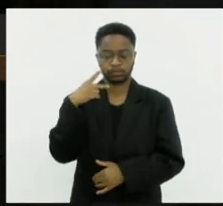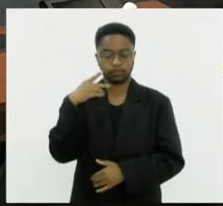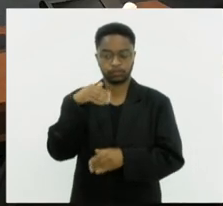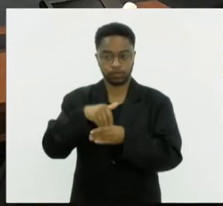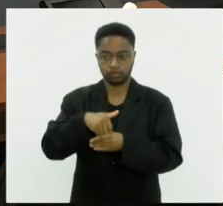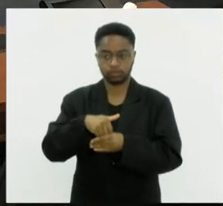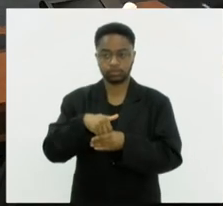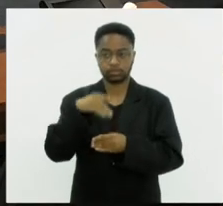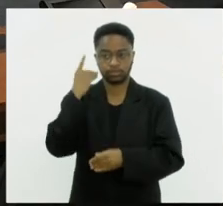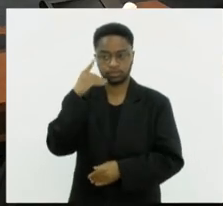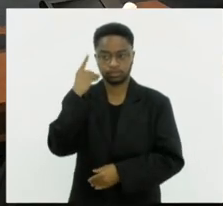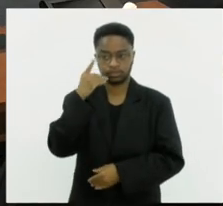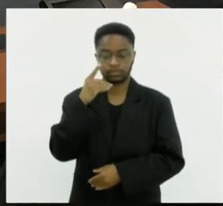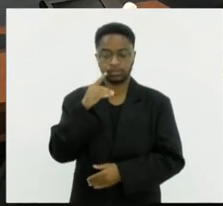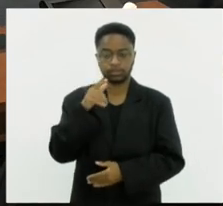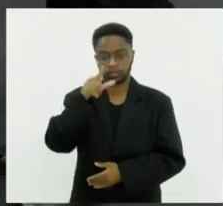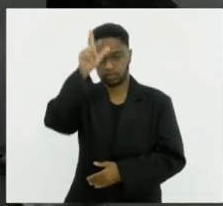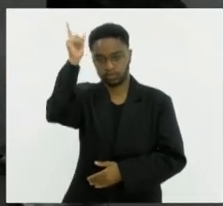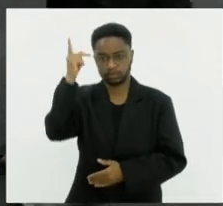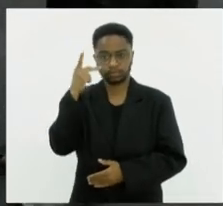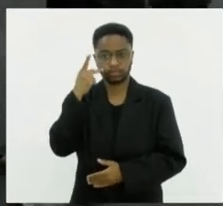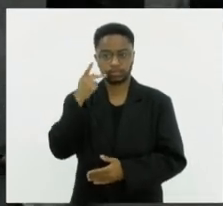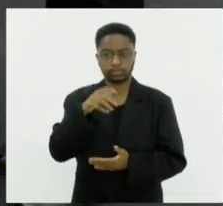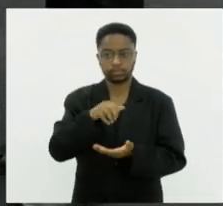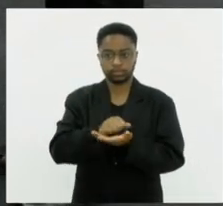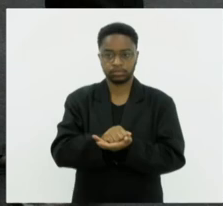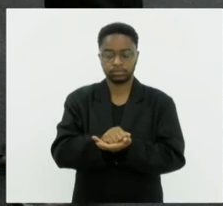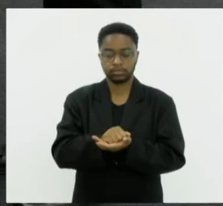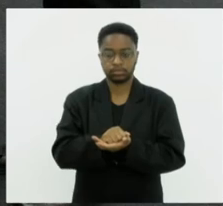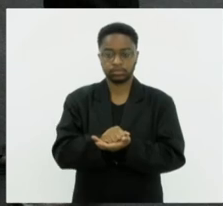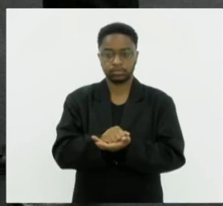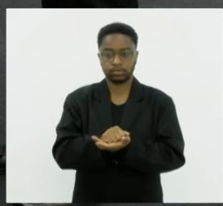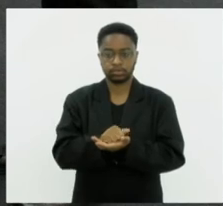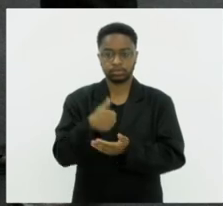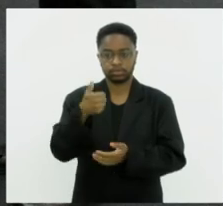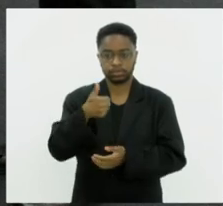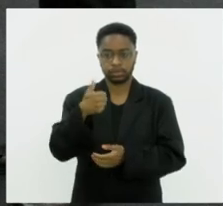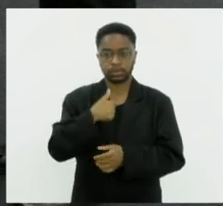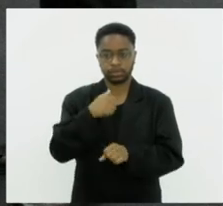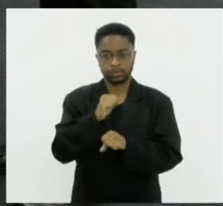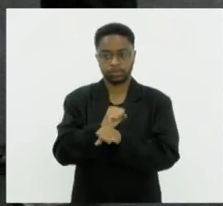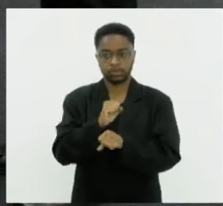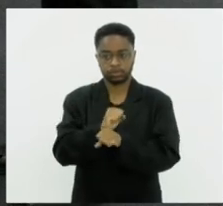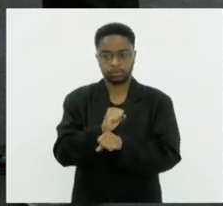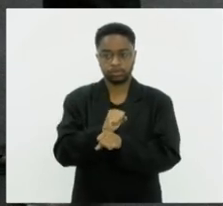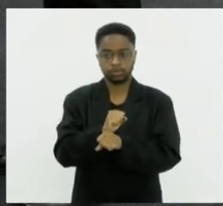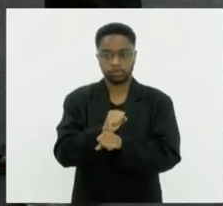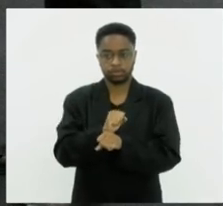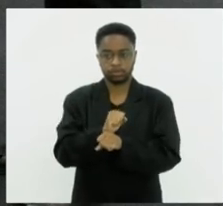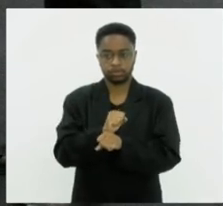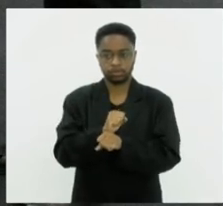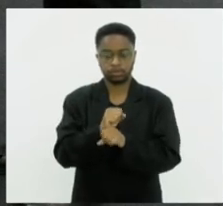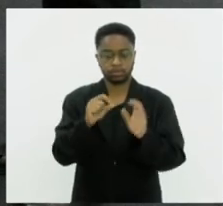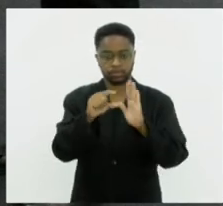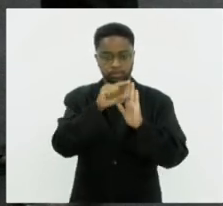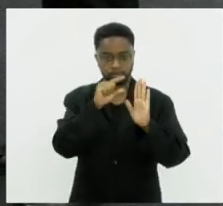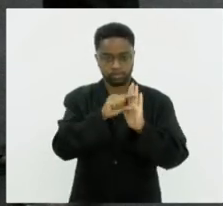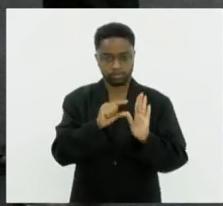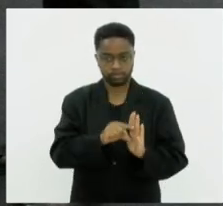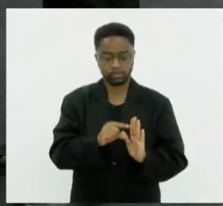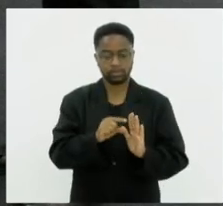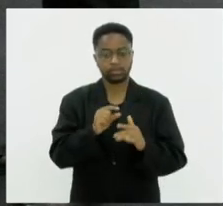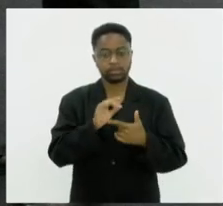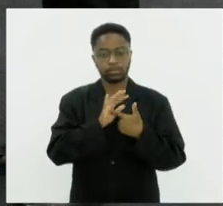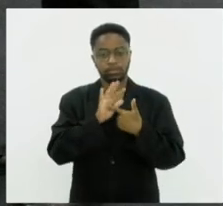Paulo. Primeiro, estou registrando nos. A gente estava aguardando no mesmo rito os destaques, para